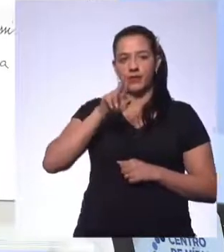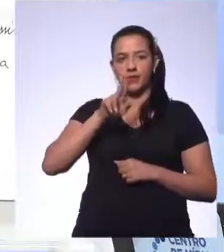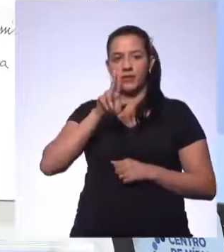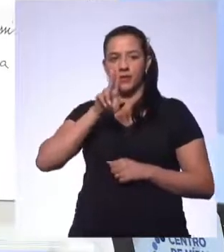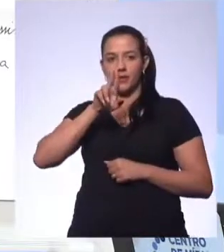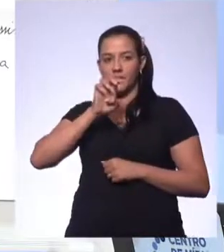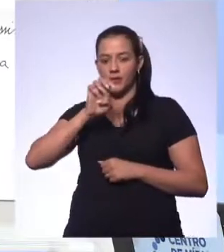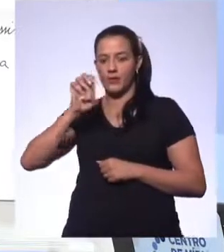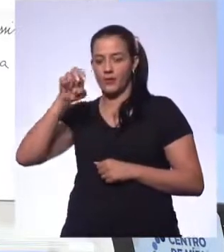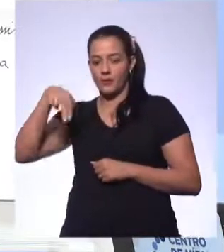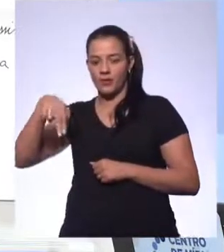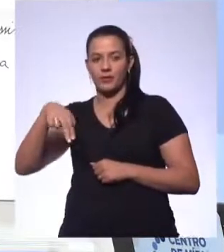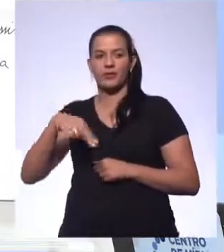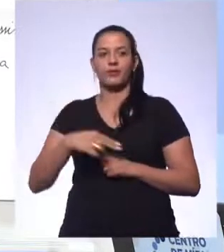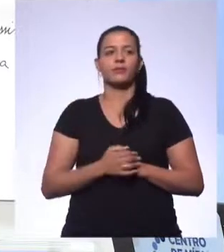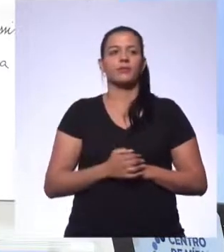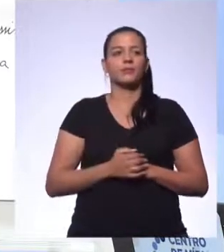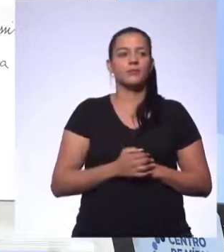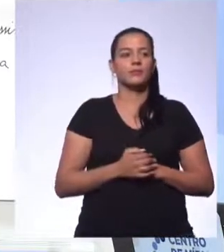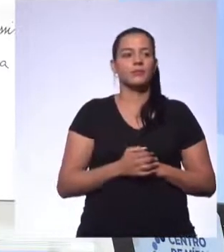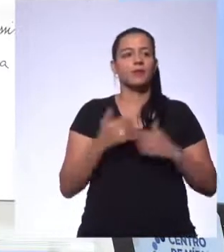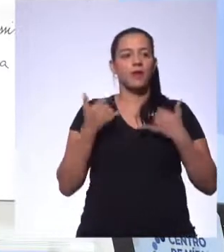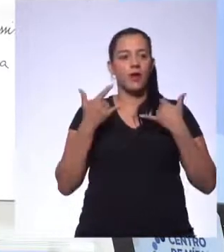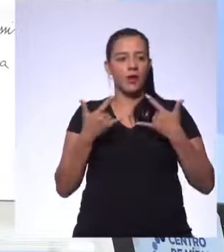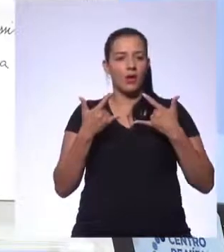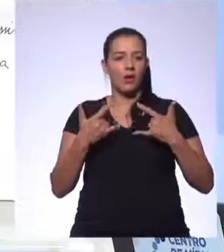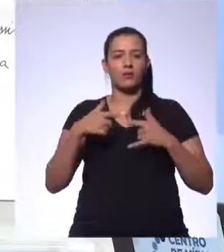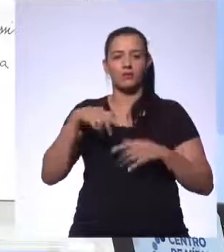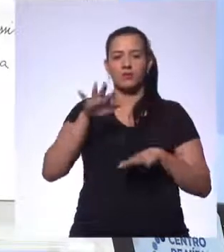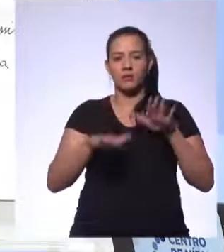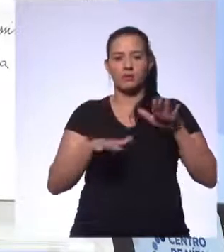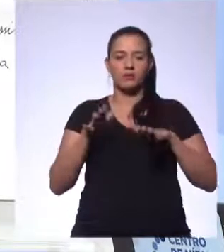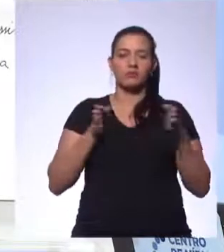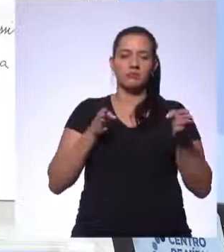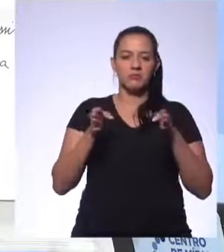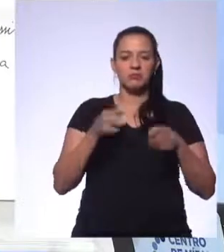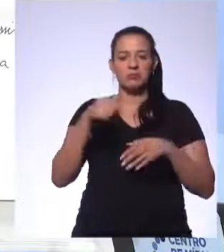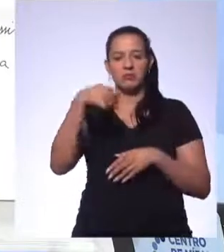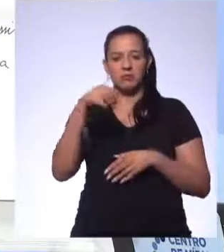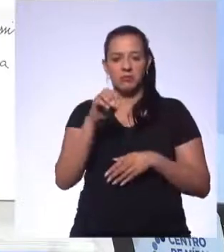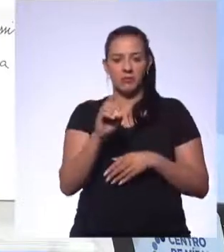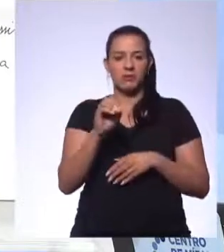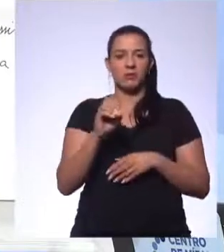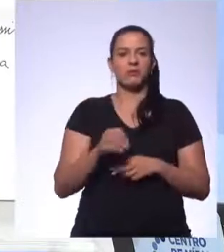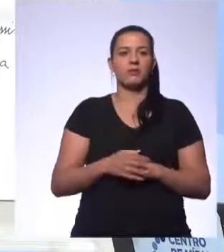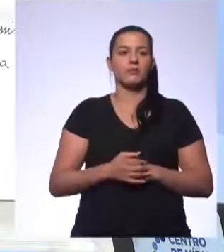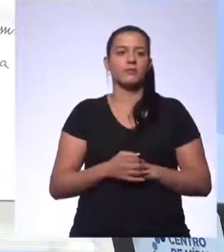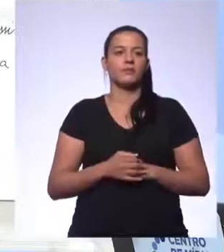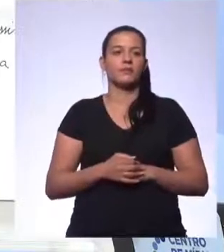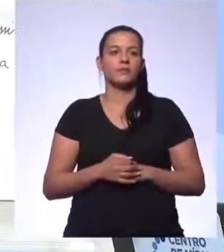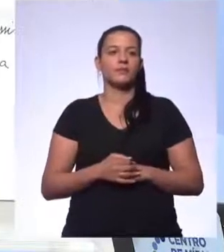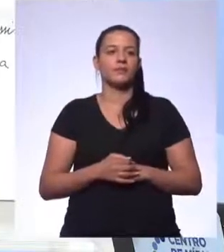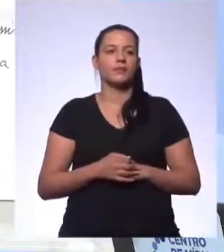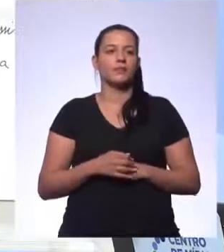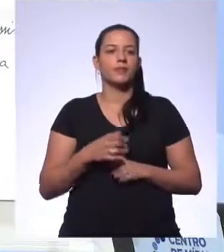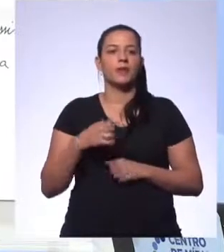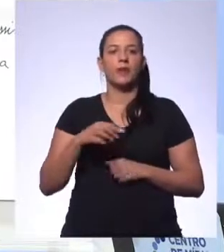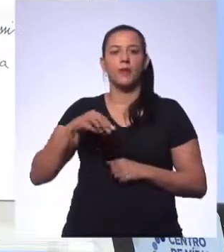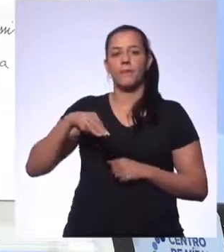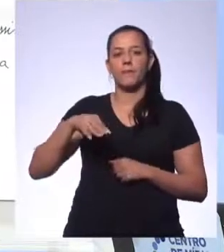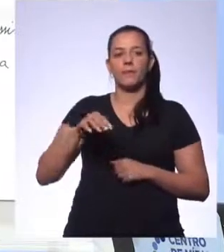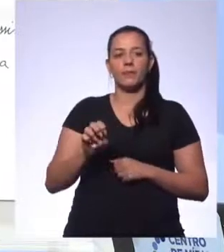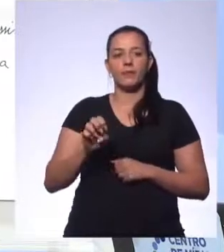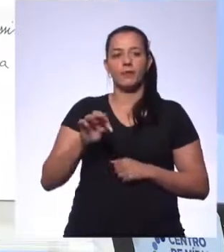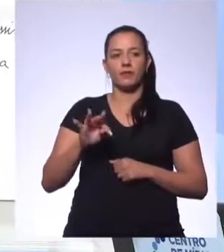seria no estilo mais hard rock, né, década de 70, né, até meados dos anos 90, e o Metallica,